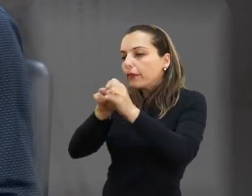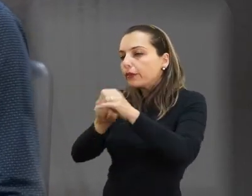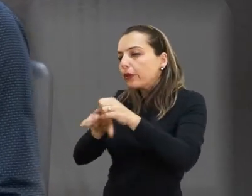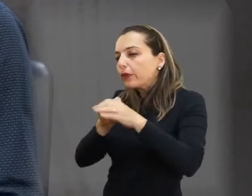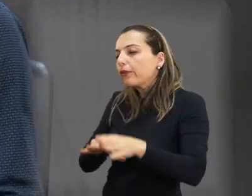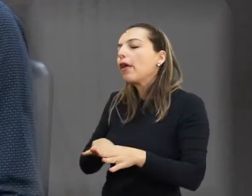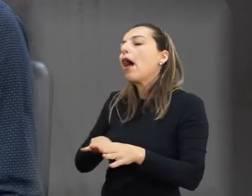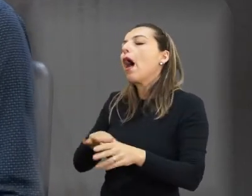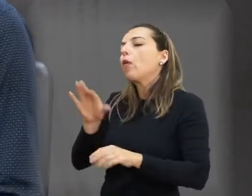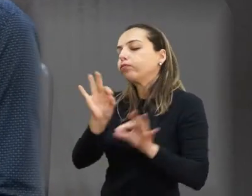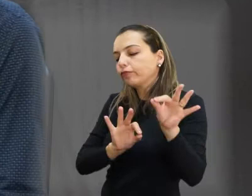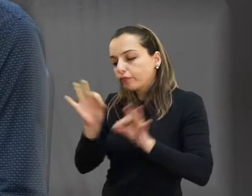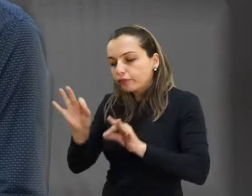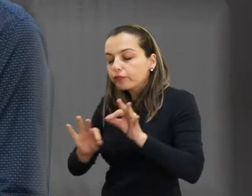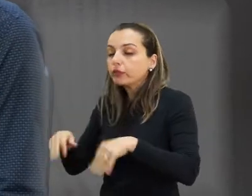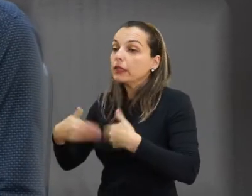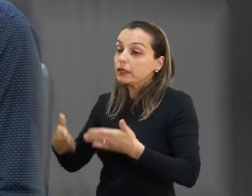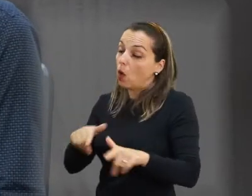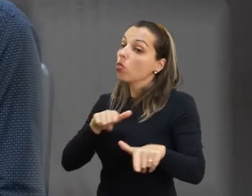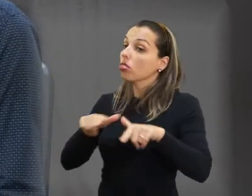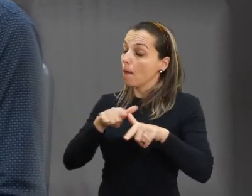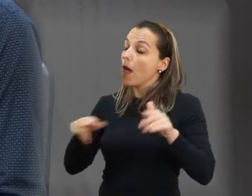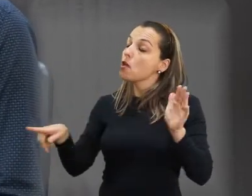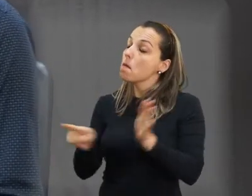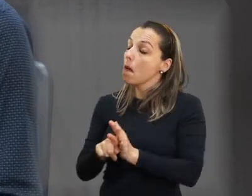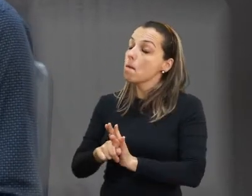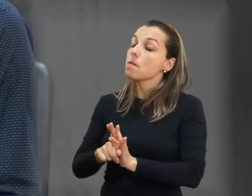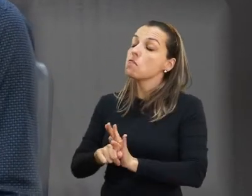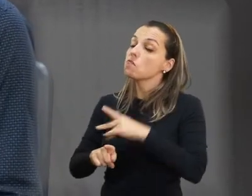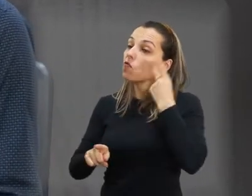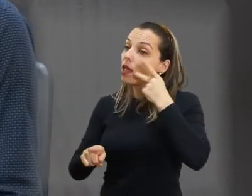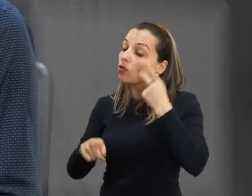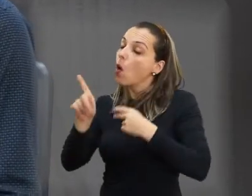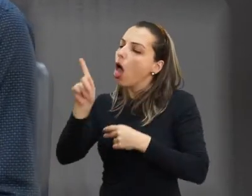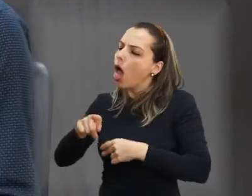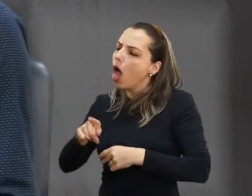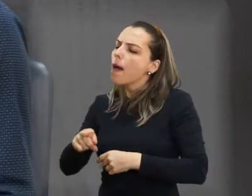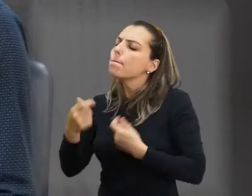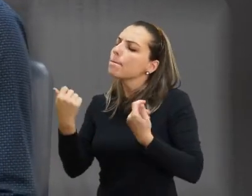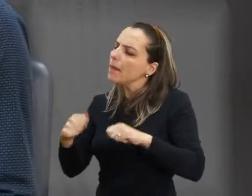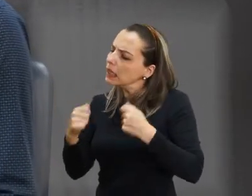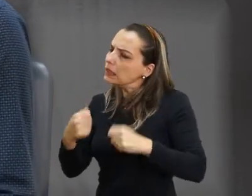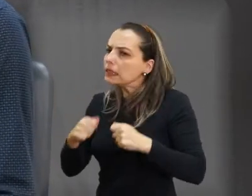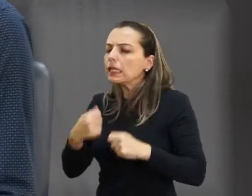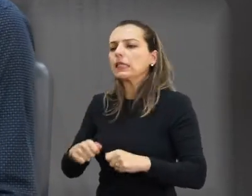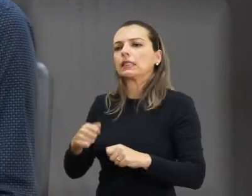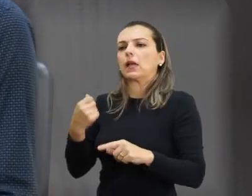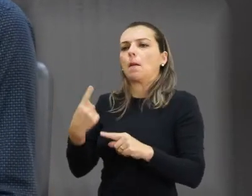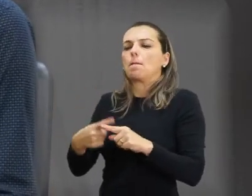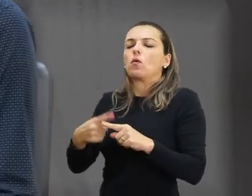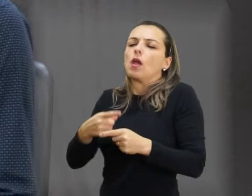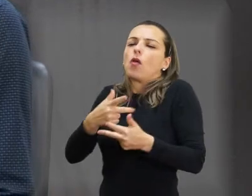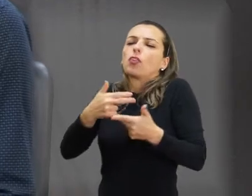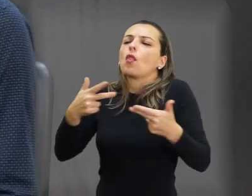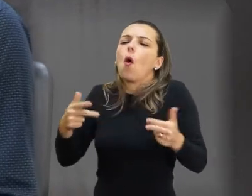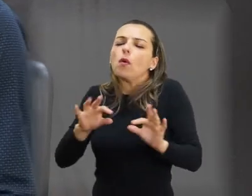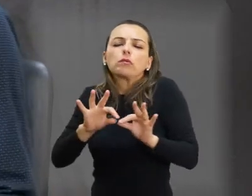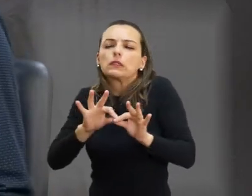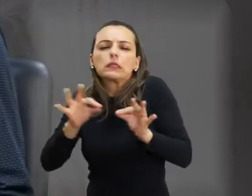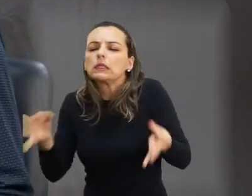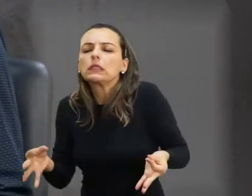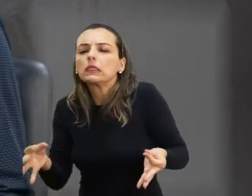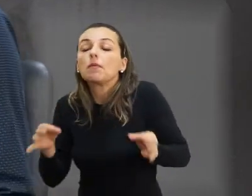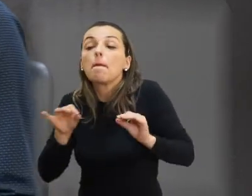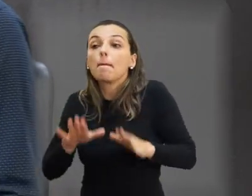já tinha monitor de novo. Então assim, essa parte do vereador é exclusivo, assim, que precisa ser feito, porque são coisas, abre